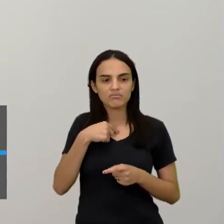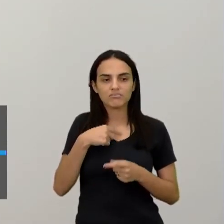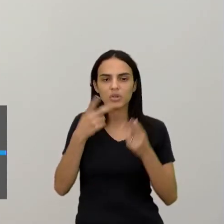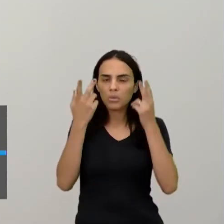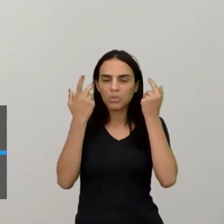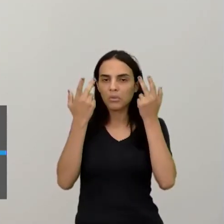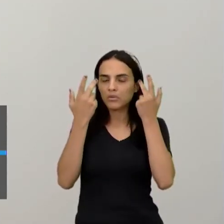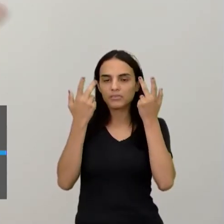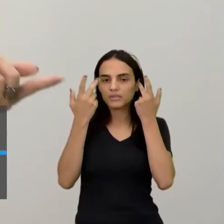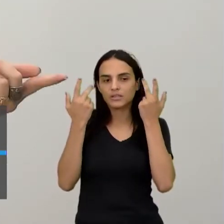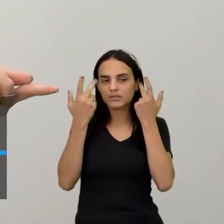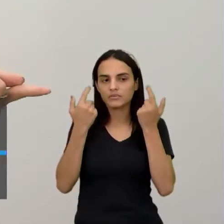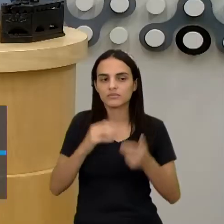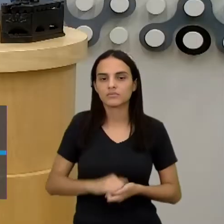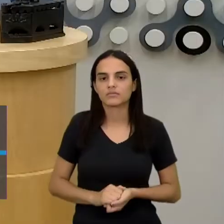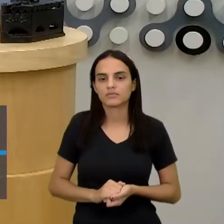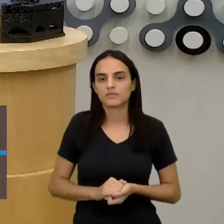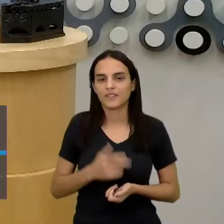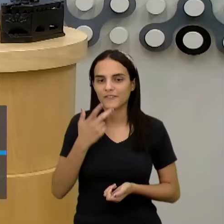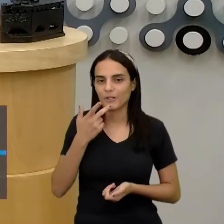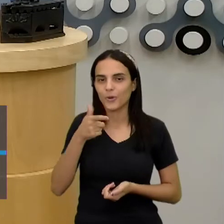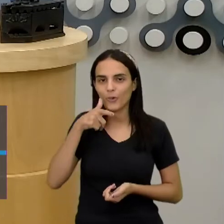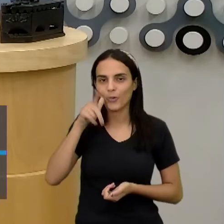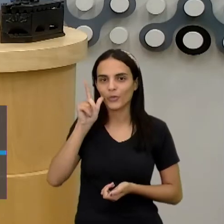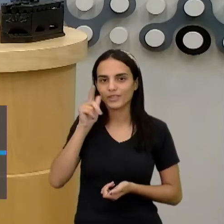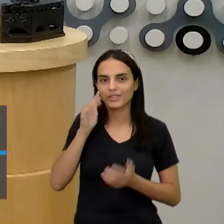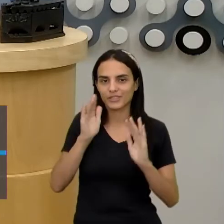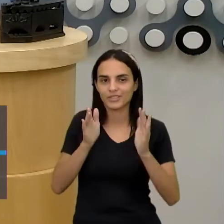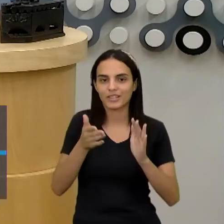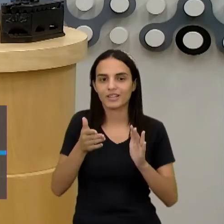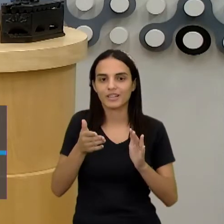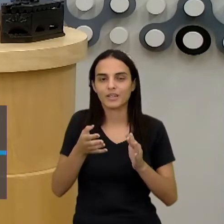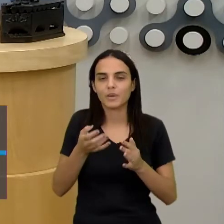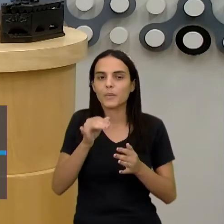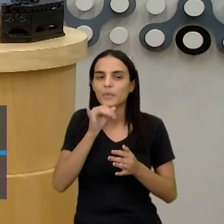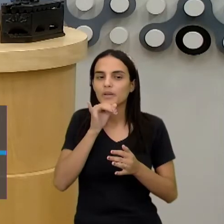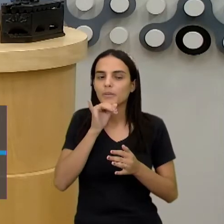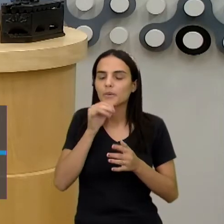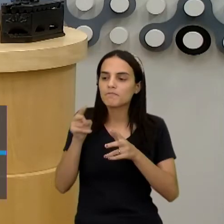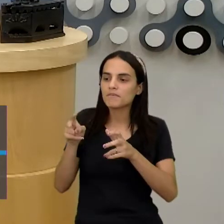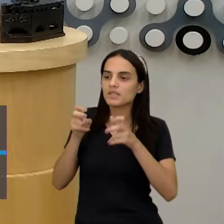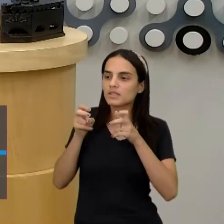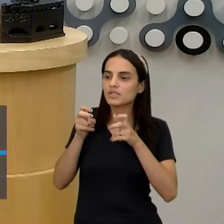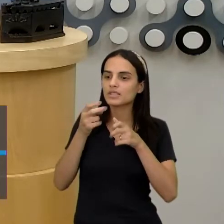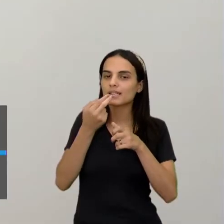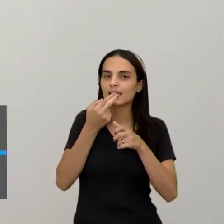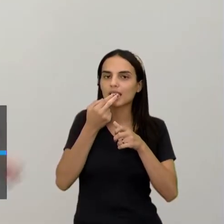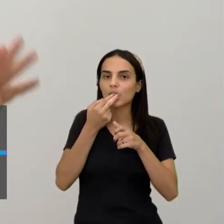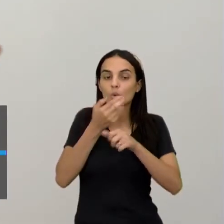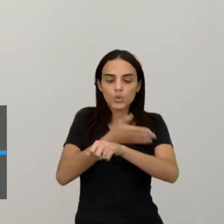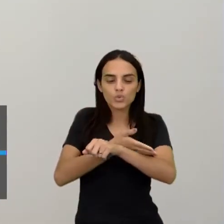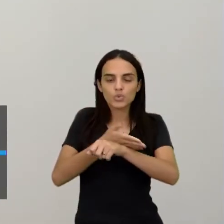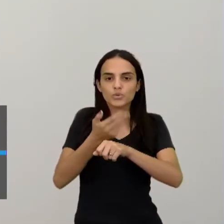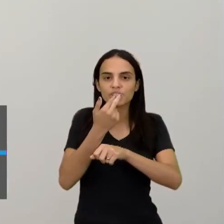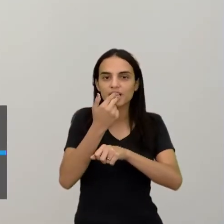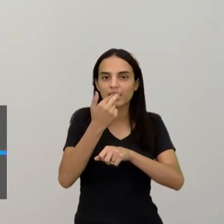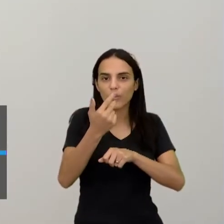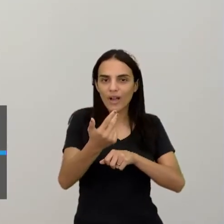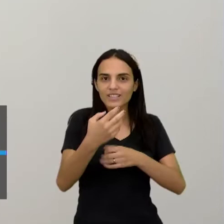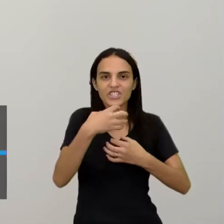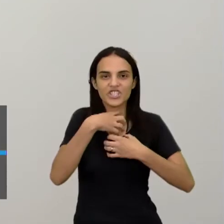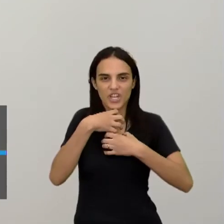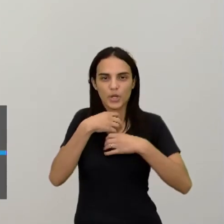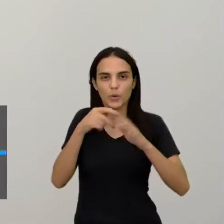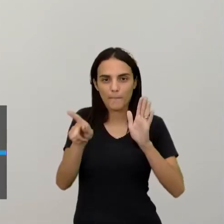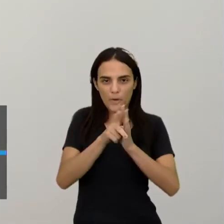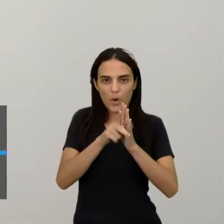acho que a gente falou isso ontem, né? Que eu tinha a impressão que eu não tinha vício de linguagem e que eu não tinha sotaque.